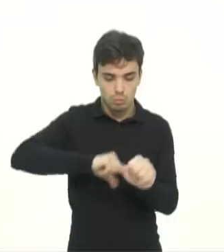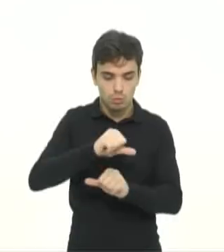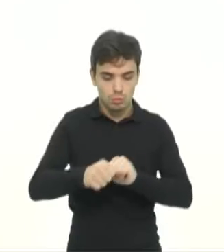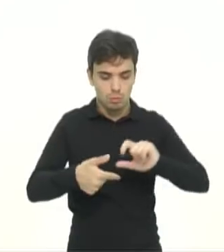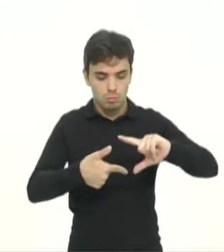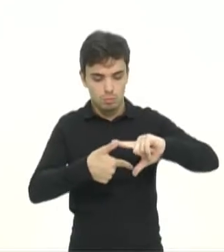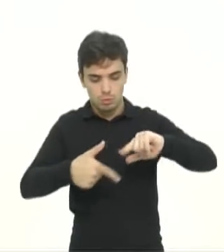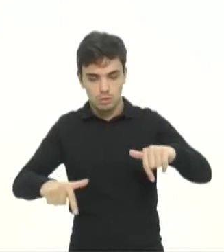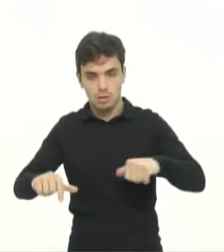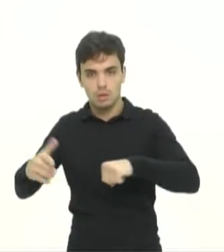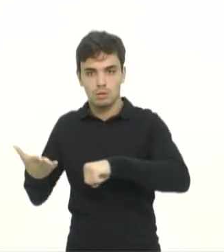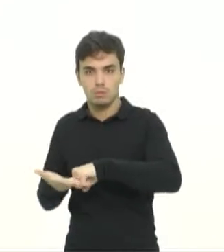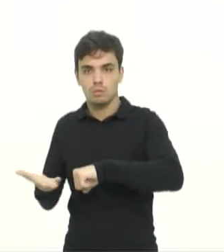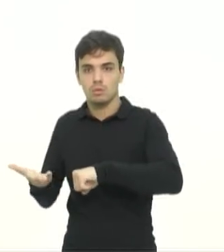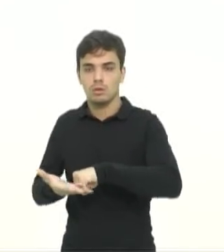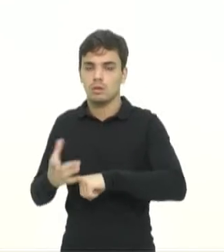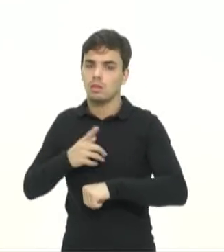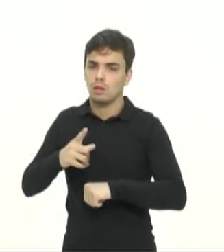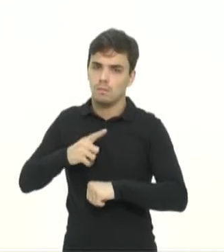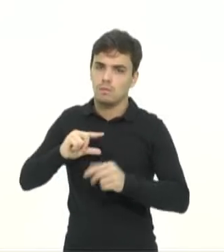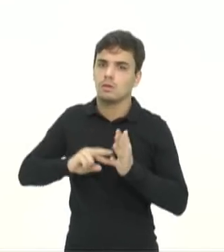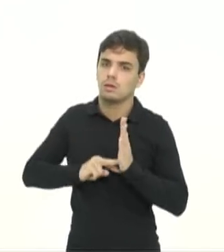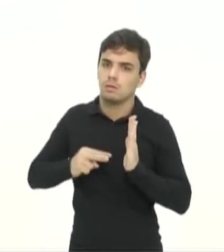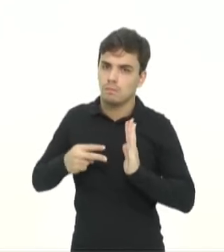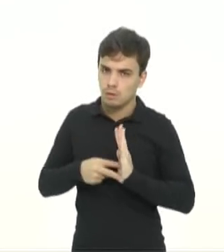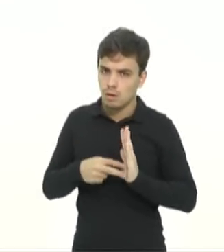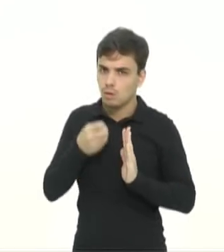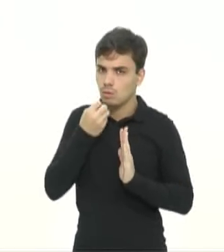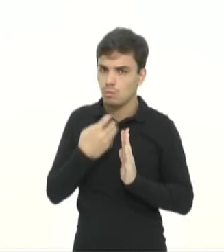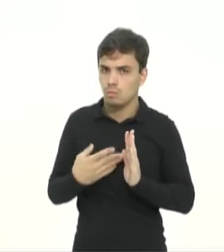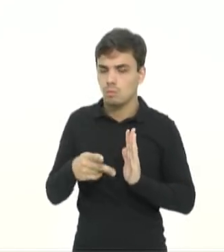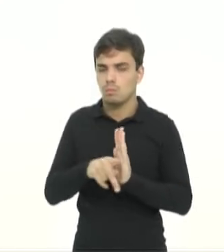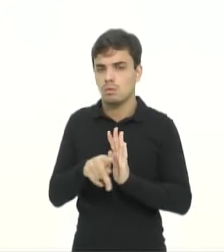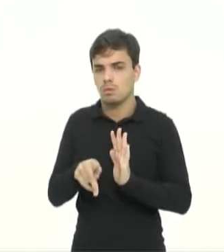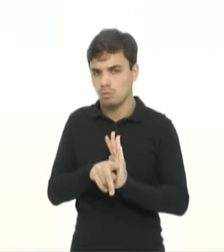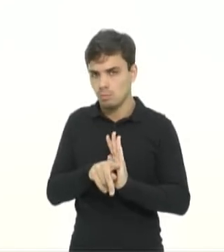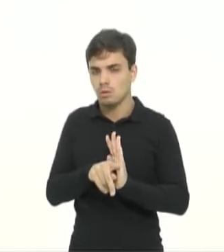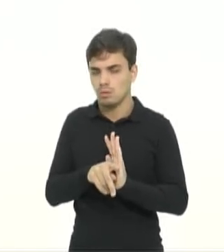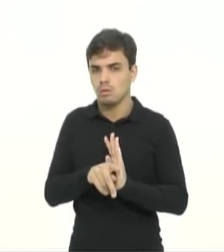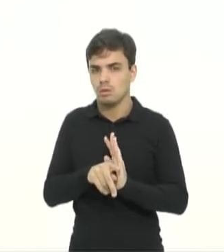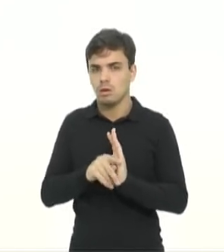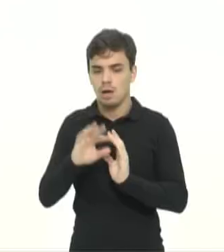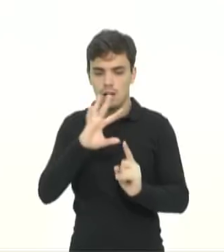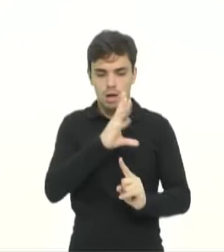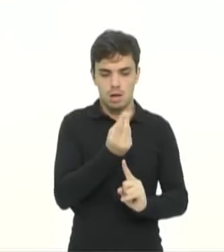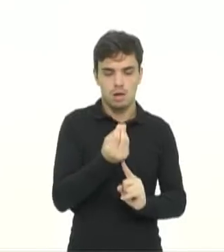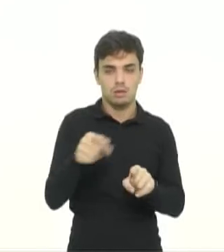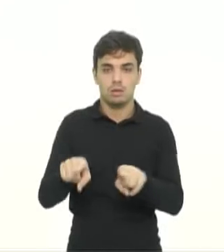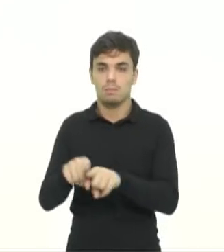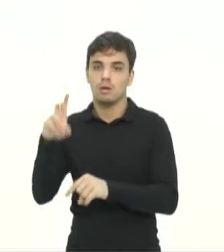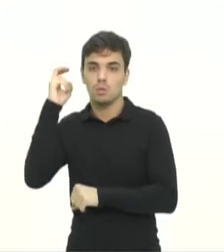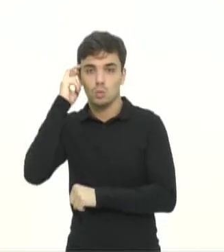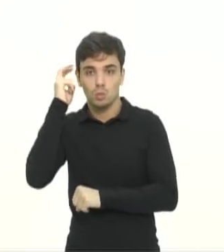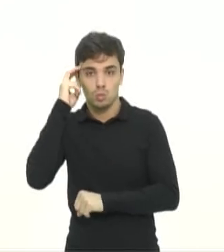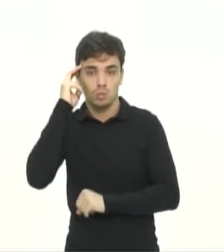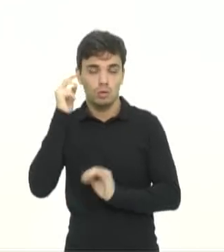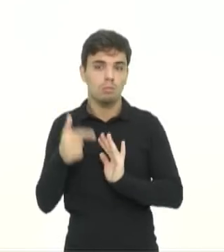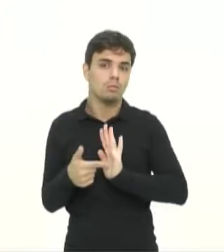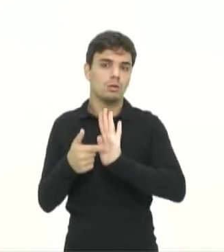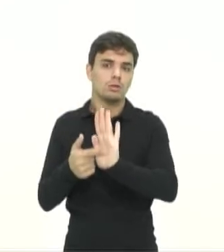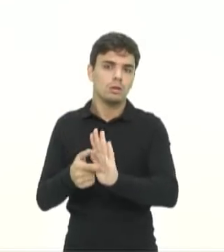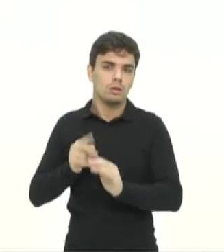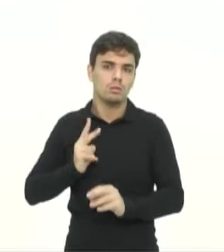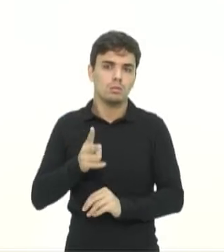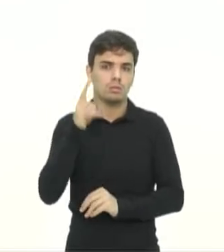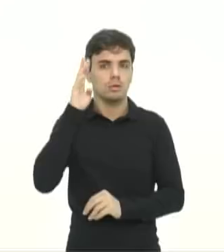contemporâneo proporcionou mudanças significativas no campo da cultura e das artes, priorizando a ideia, o conceito